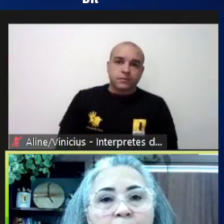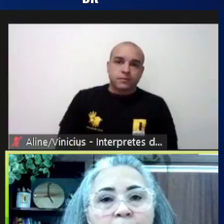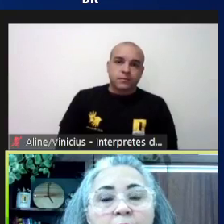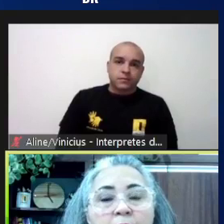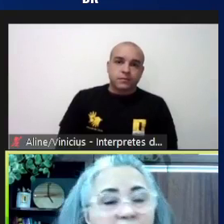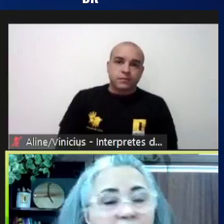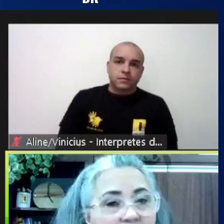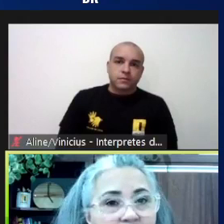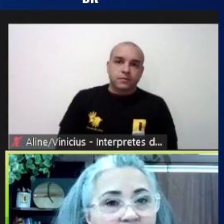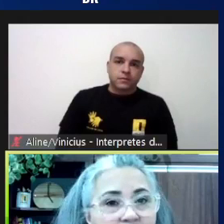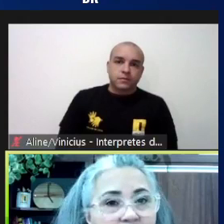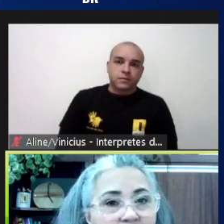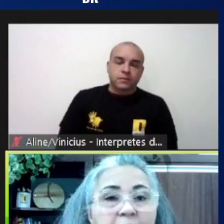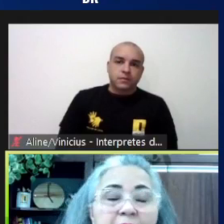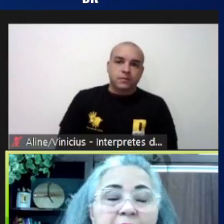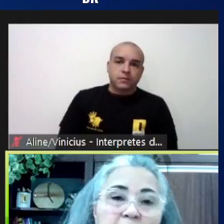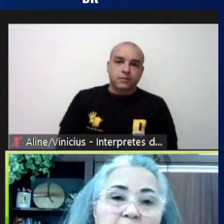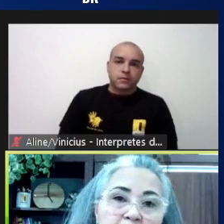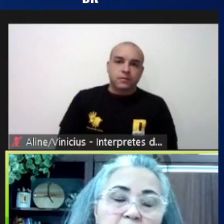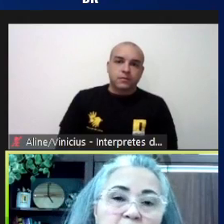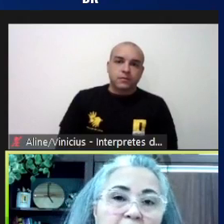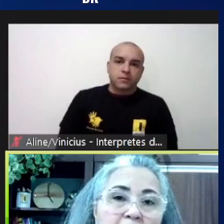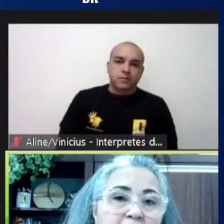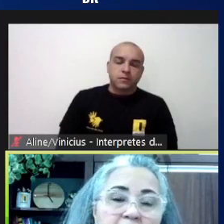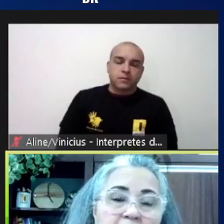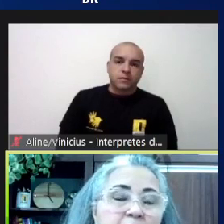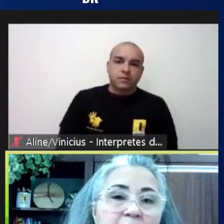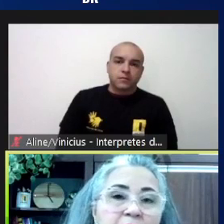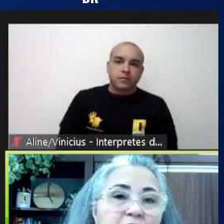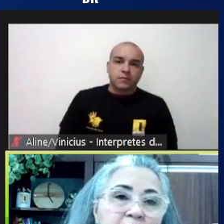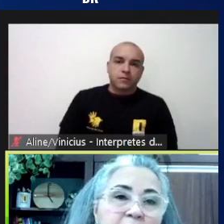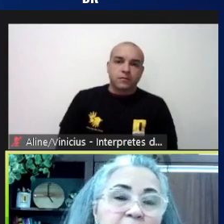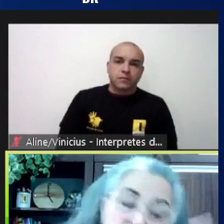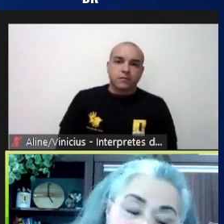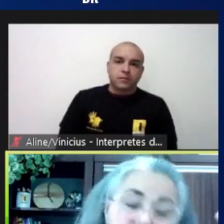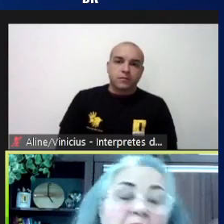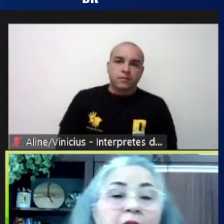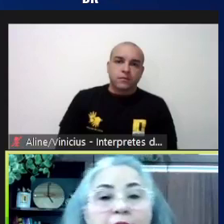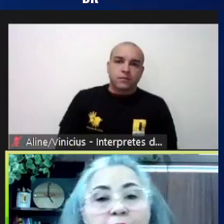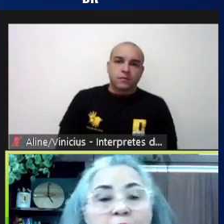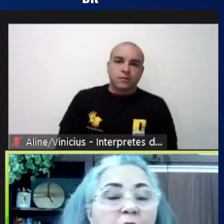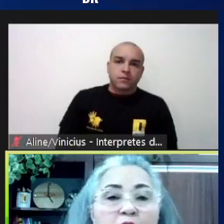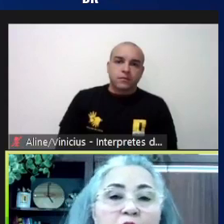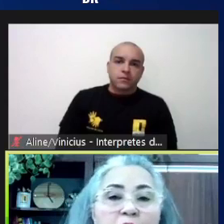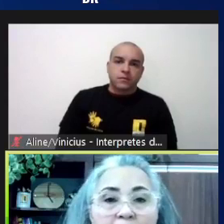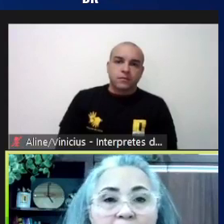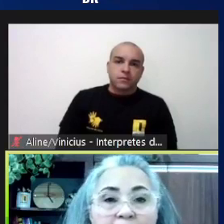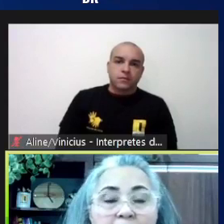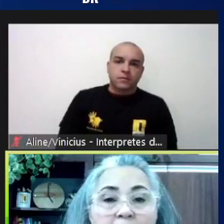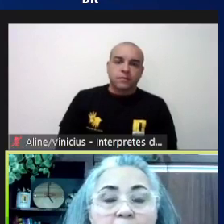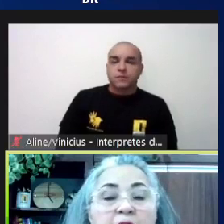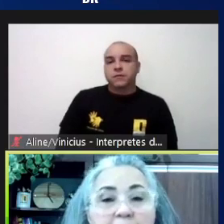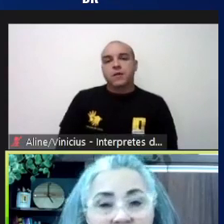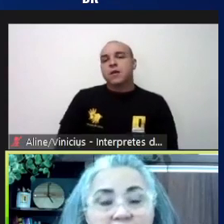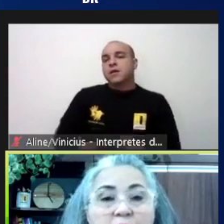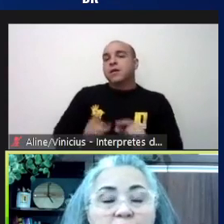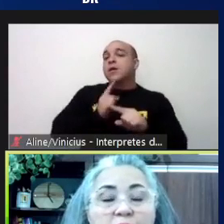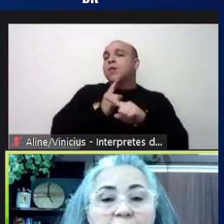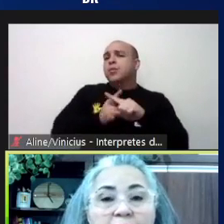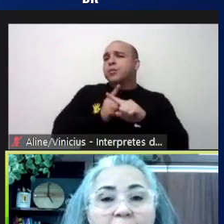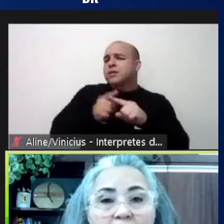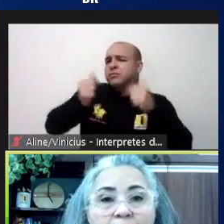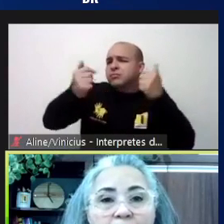E muitas vezes elas estão trabalhando em lugares que elas não desejavam, não desejaram, não era o sonho delas, mas precisam